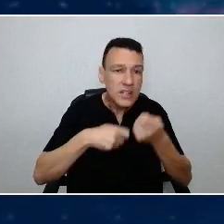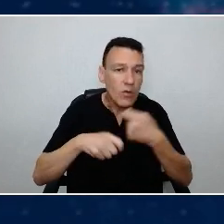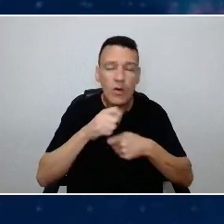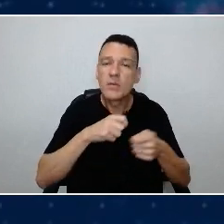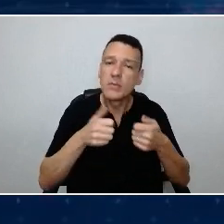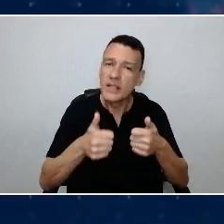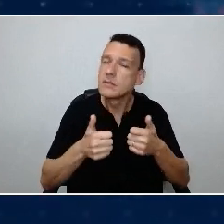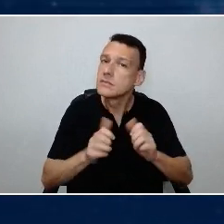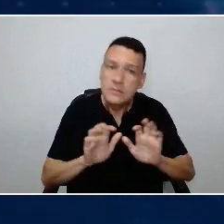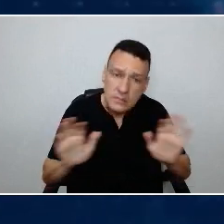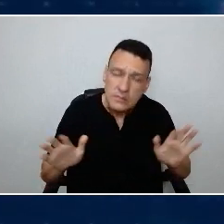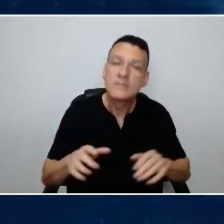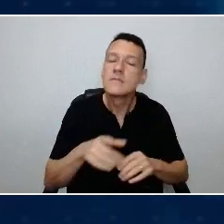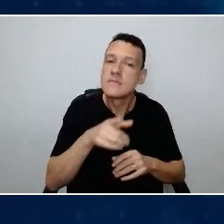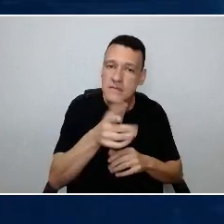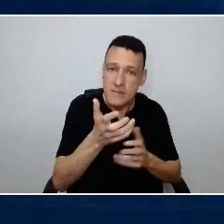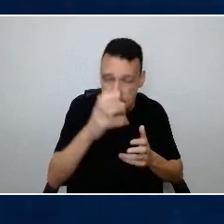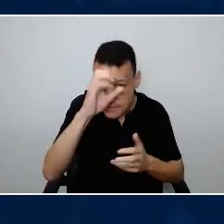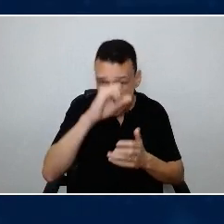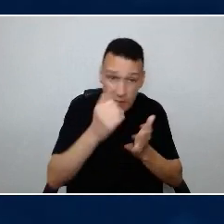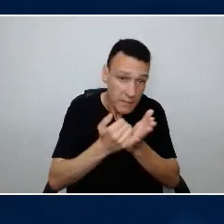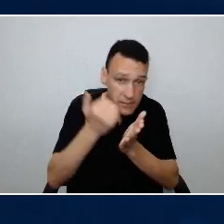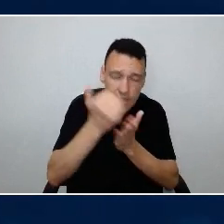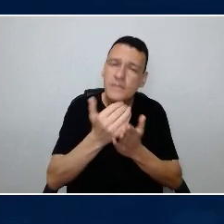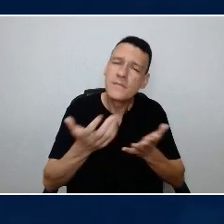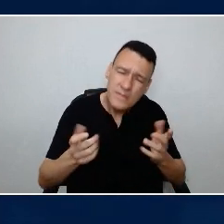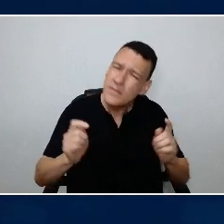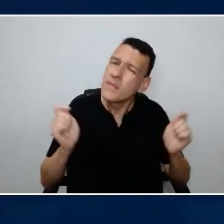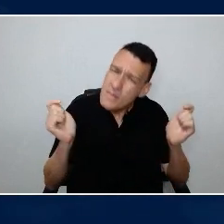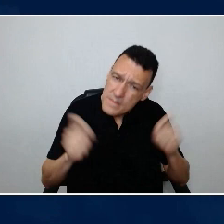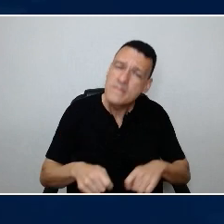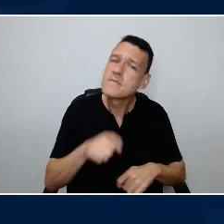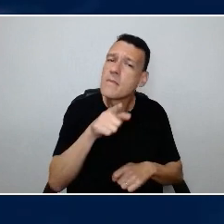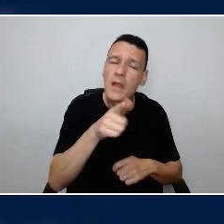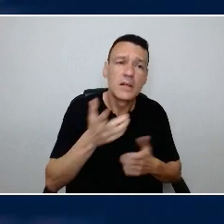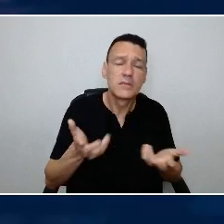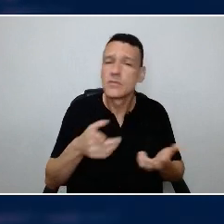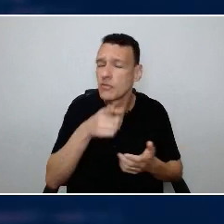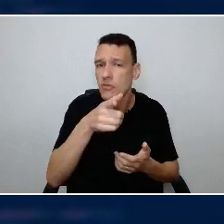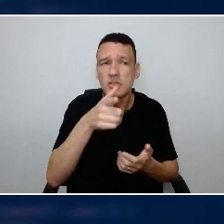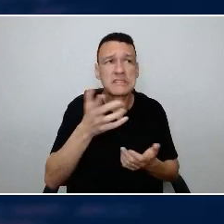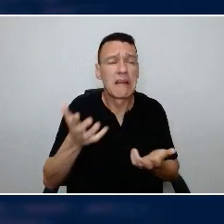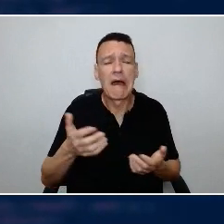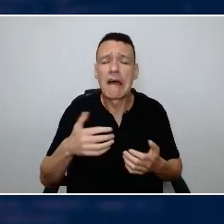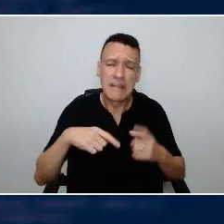aprender mais faça isso você não tem nada a perder muito